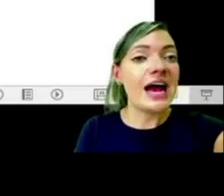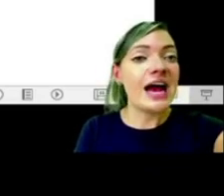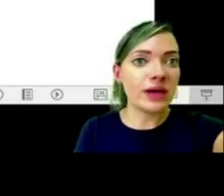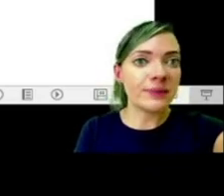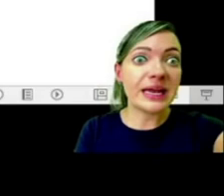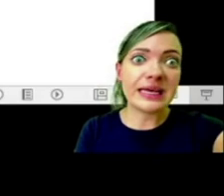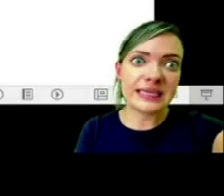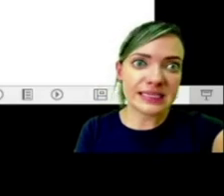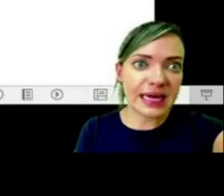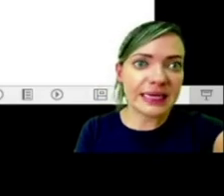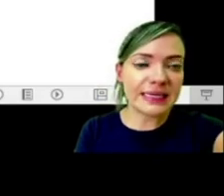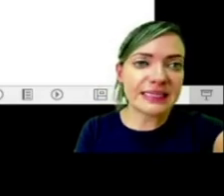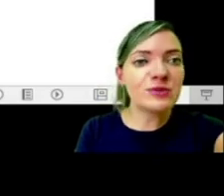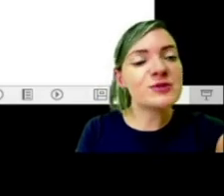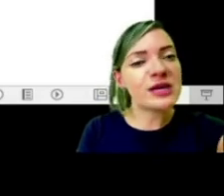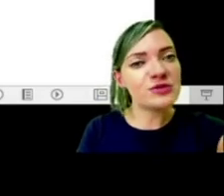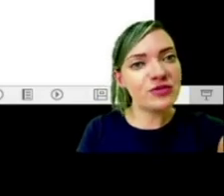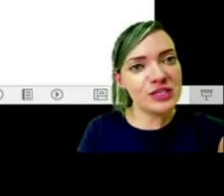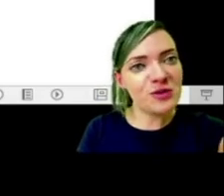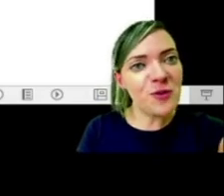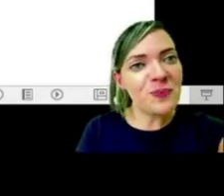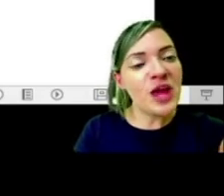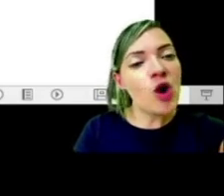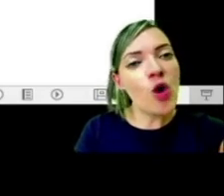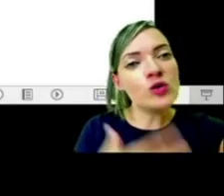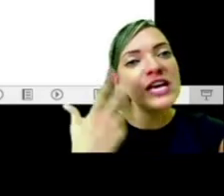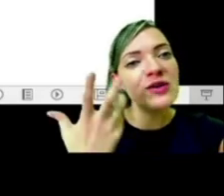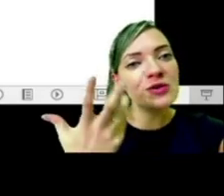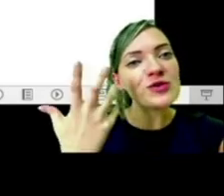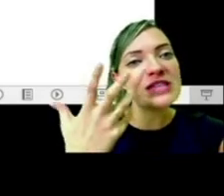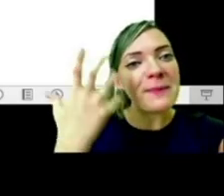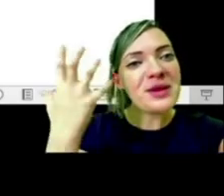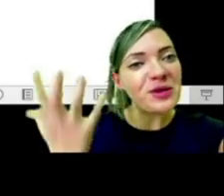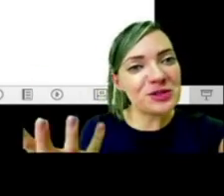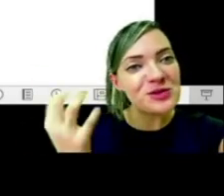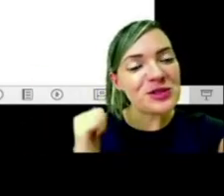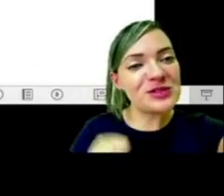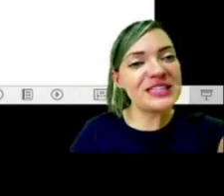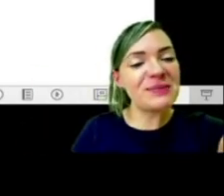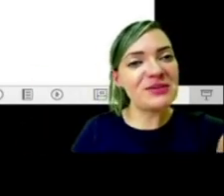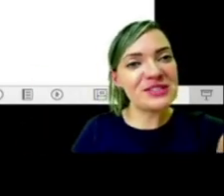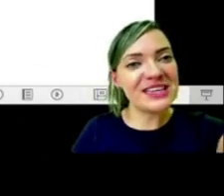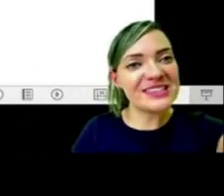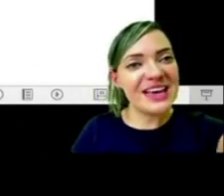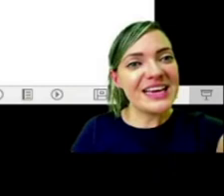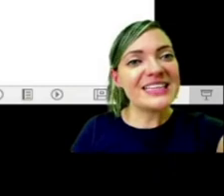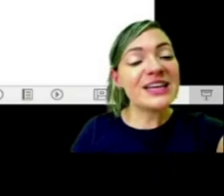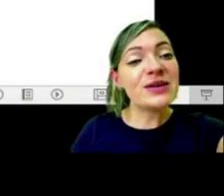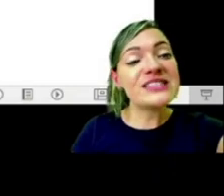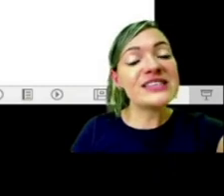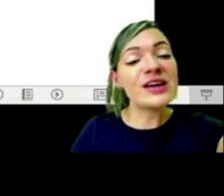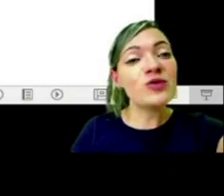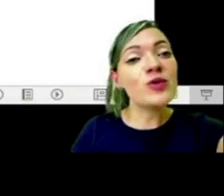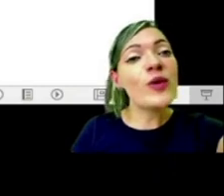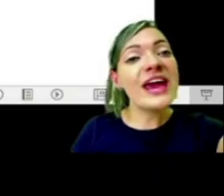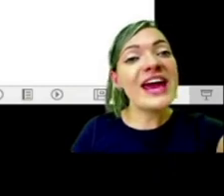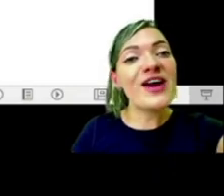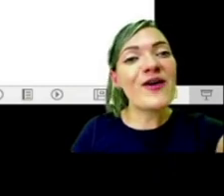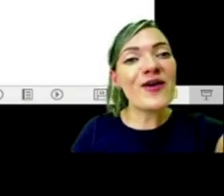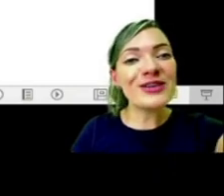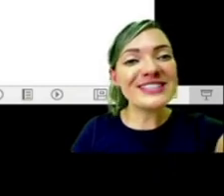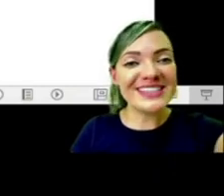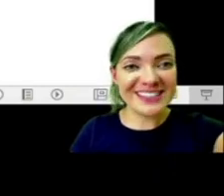diferentes. Agora, claro que essa galera está no espaço físico com os recursos abióticos que eu citei para vocês. Então, eles estão